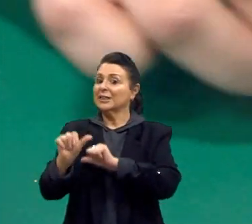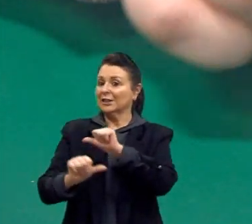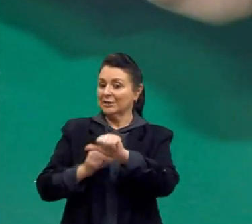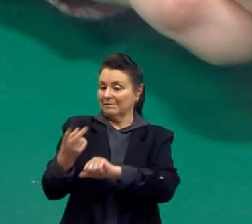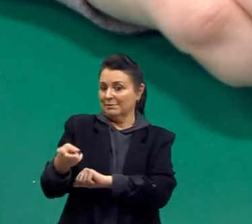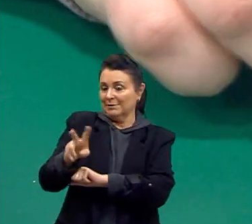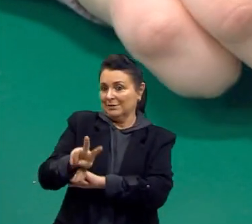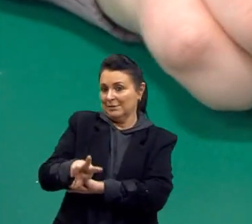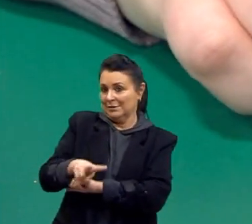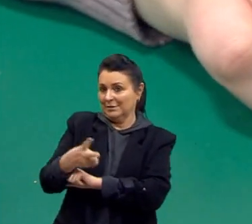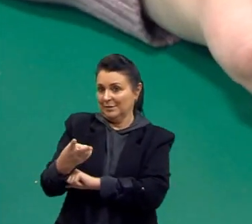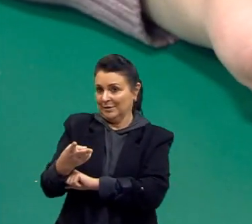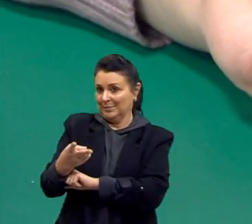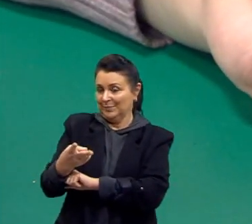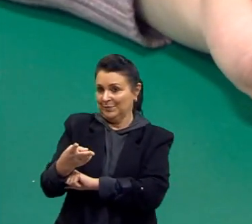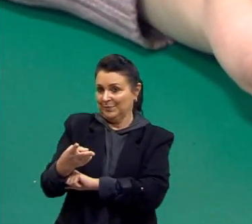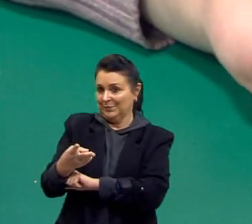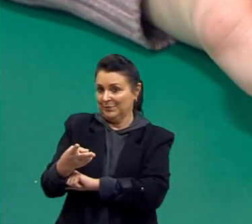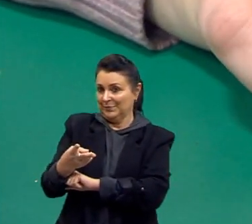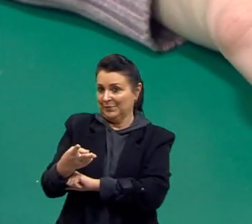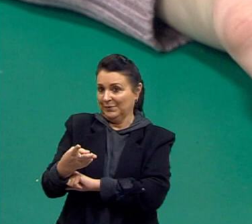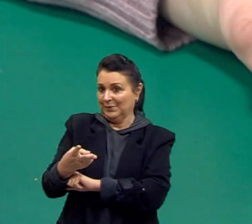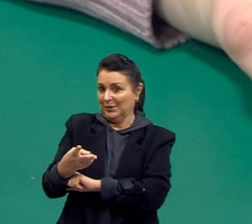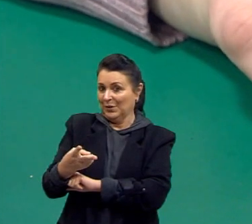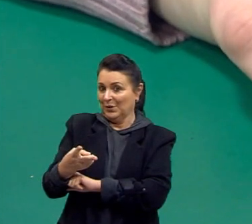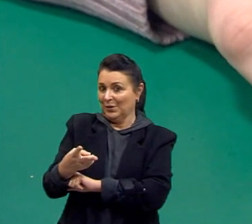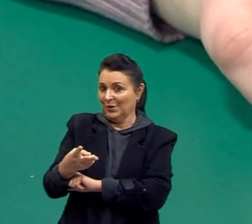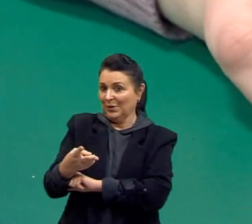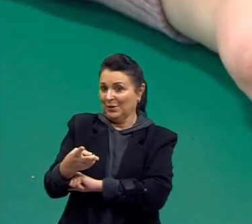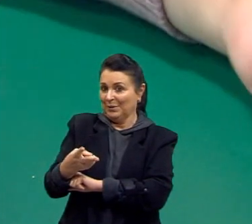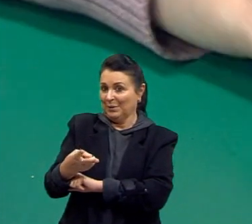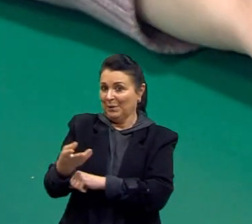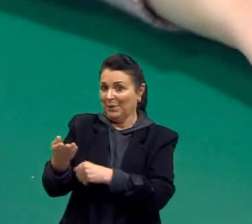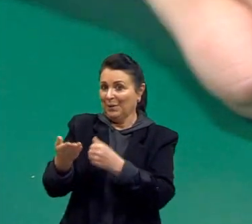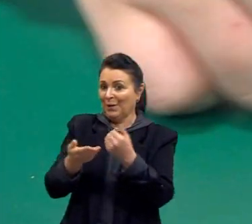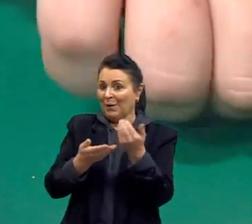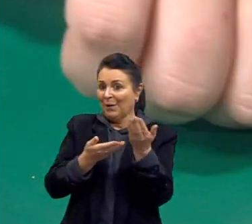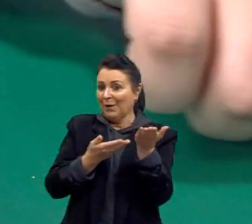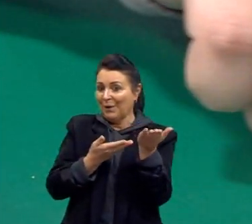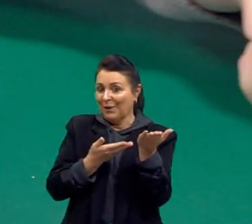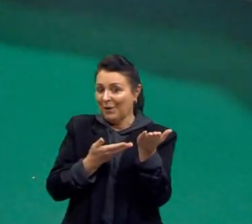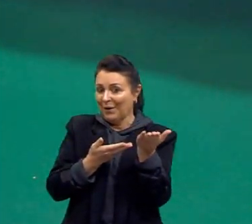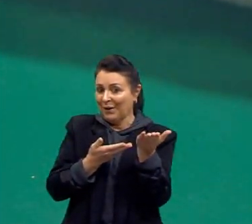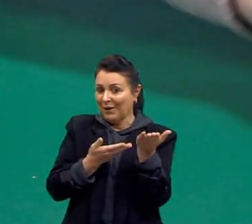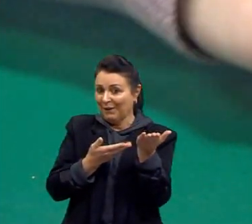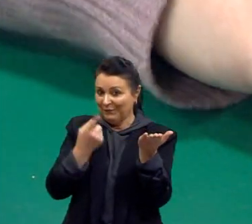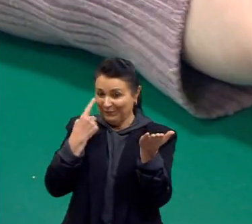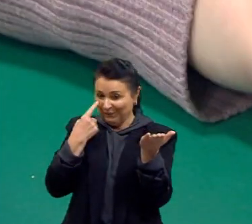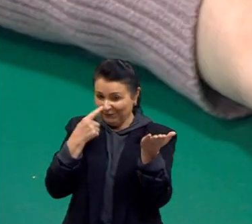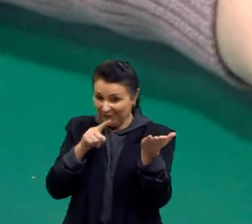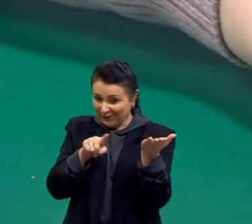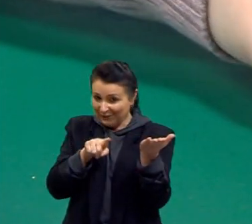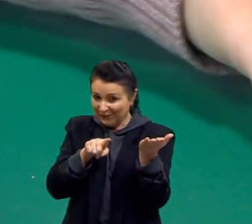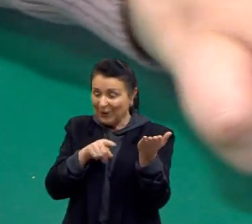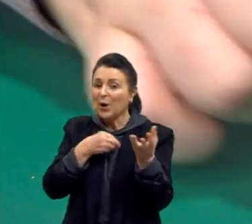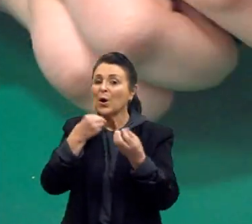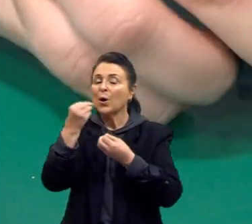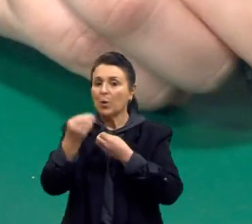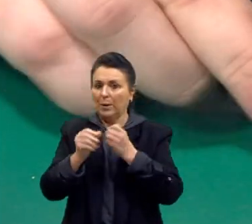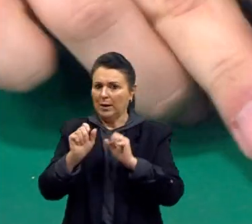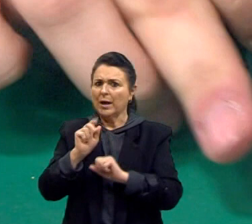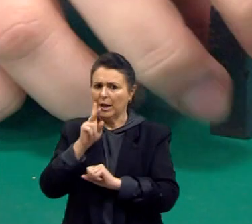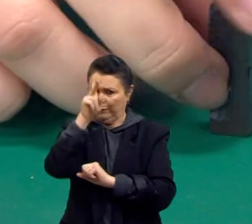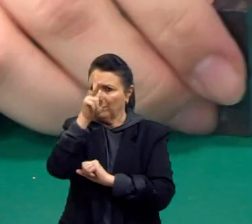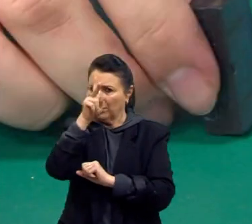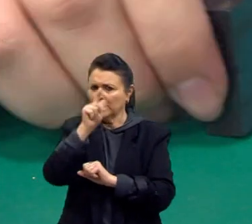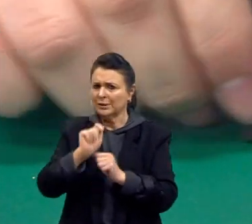né vou ver que eu acho que eu inverti vamos ver que que vai acontecer ó ele quer se afastar aquele girou como ele é bem